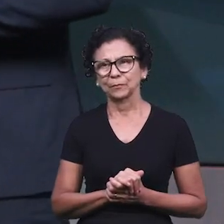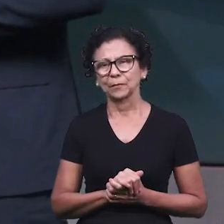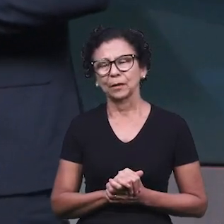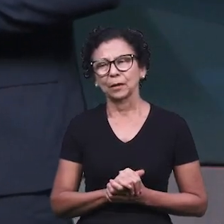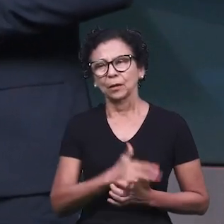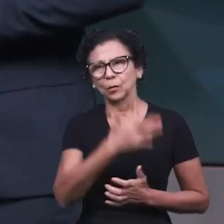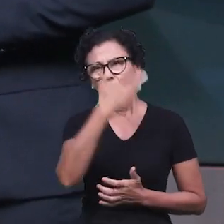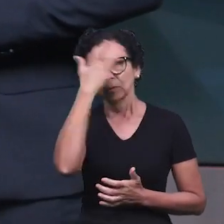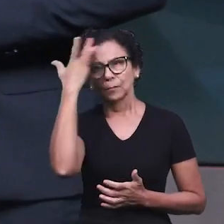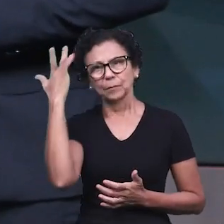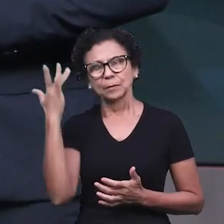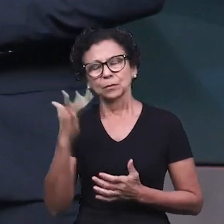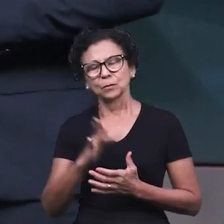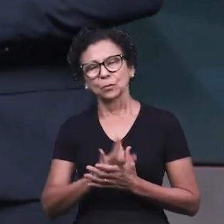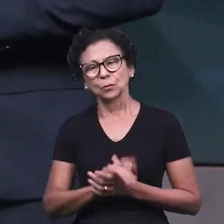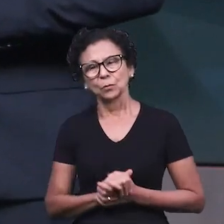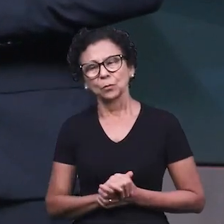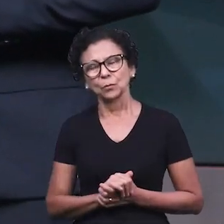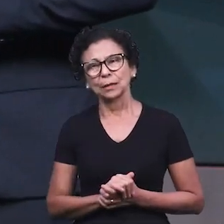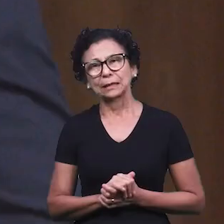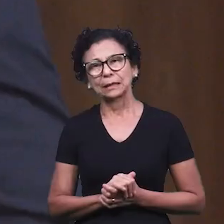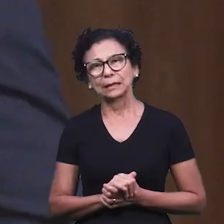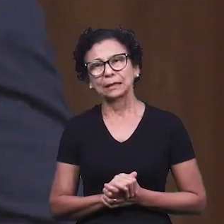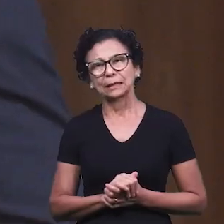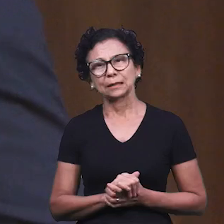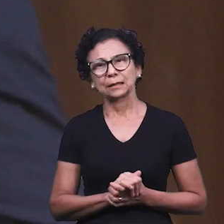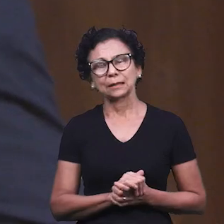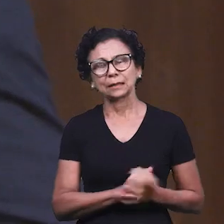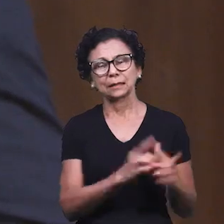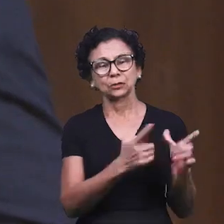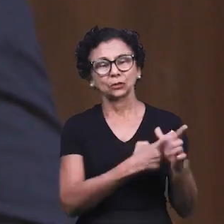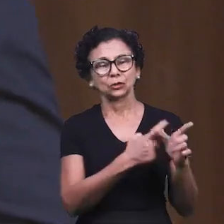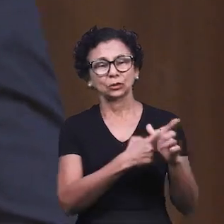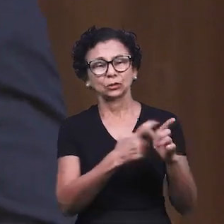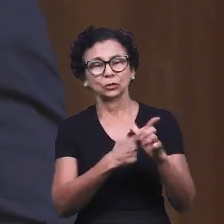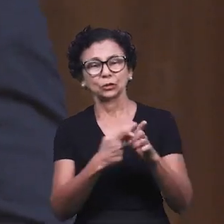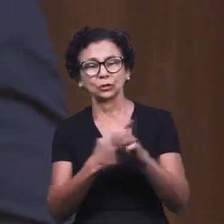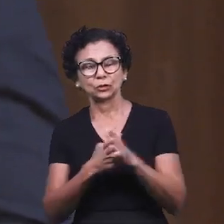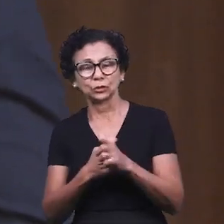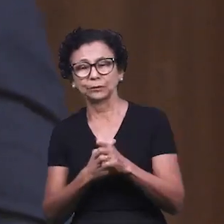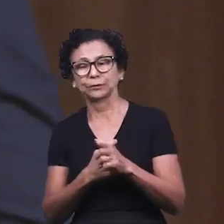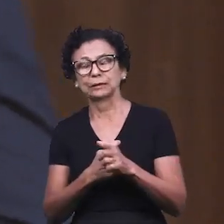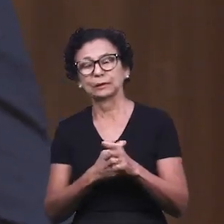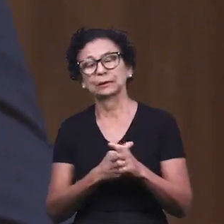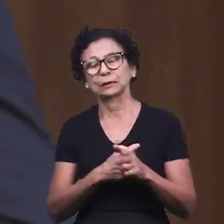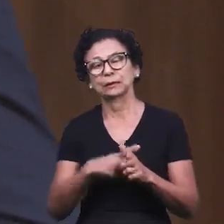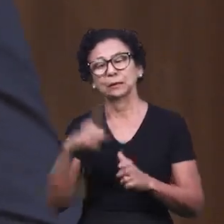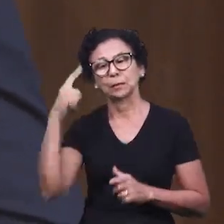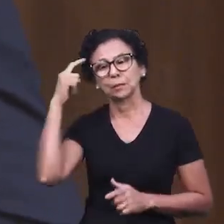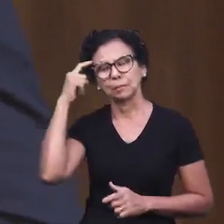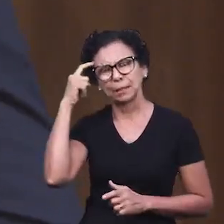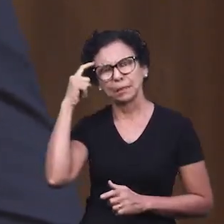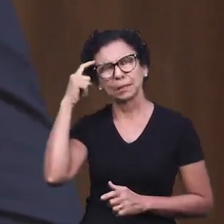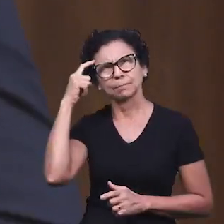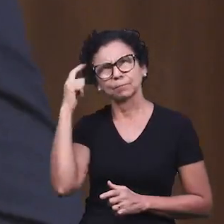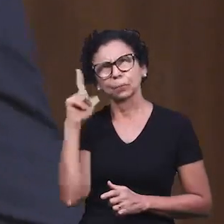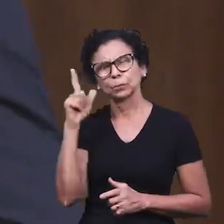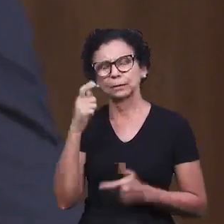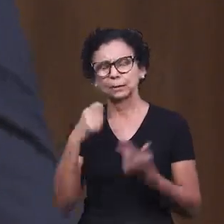boa fé, ele adquire algumas dívidas, né? E aí quando ele pensa que dentro da